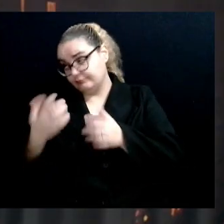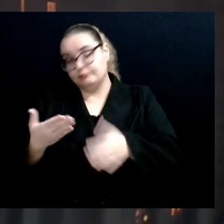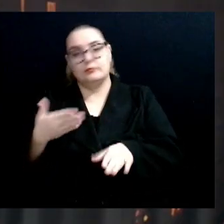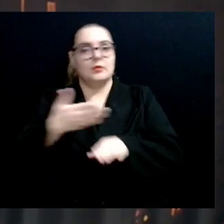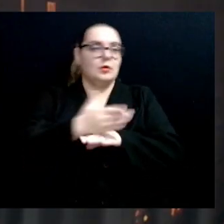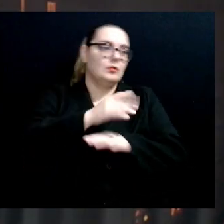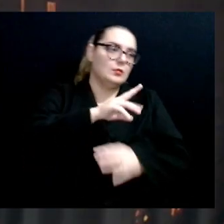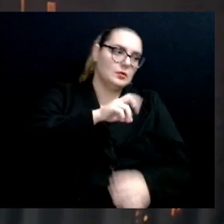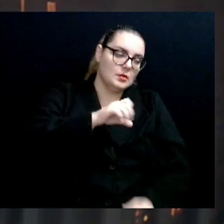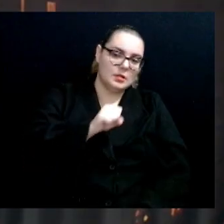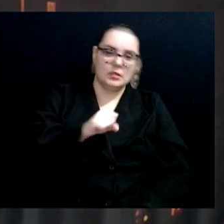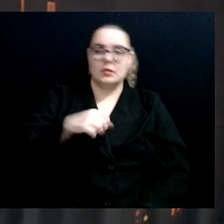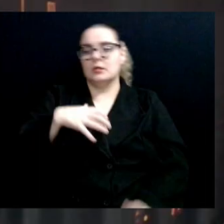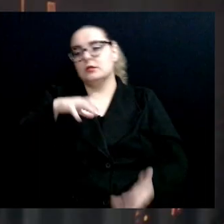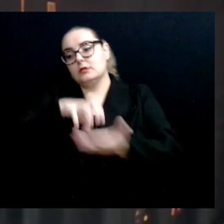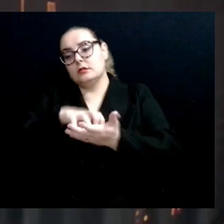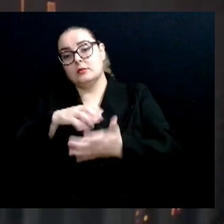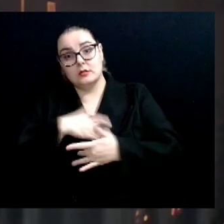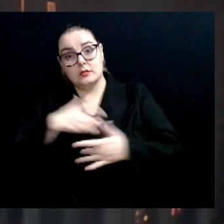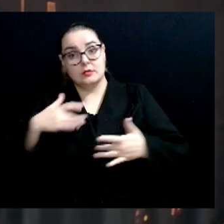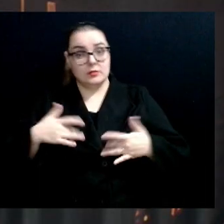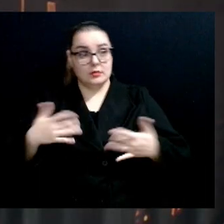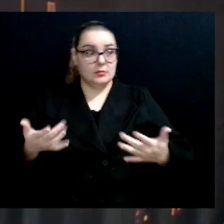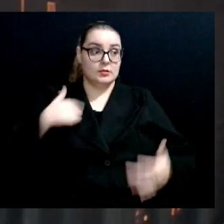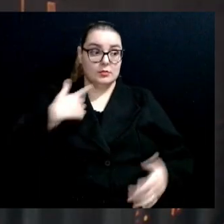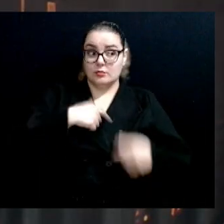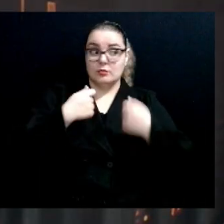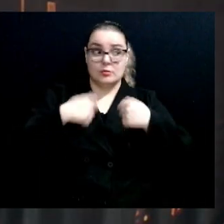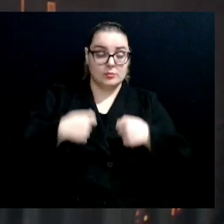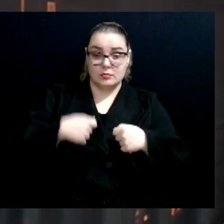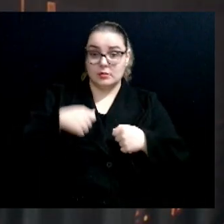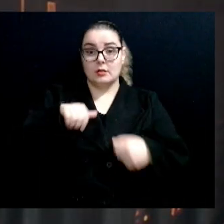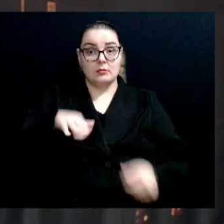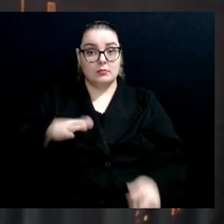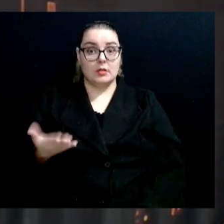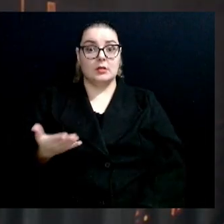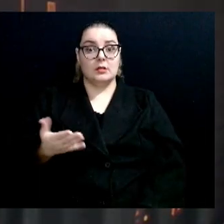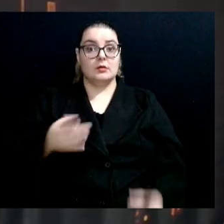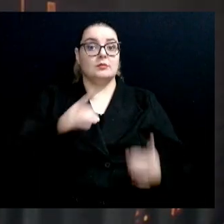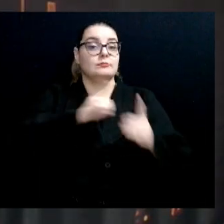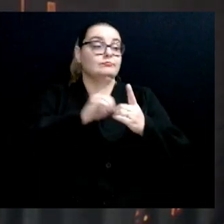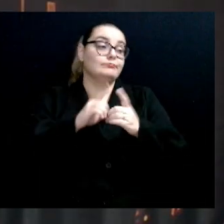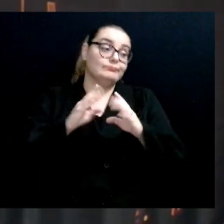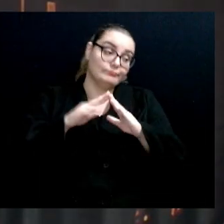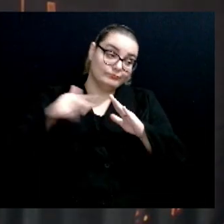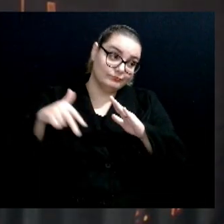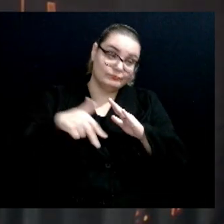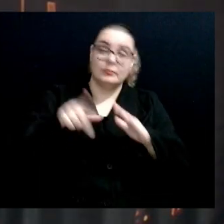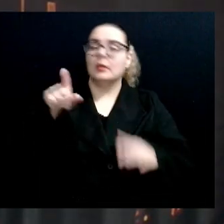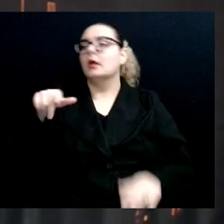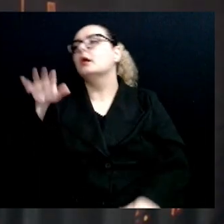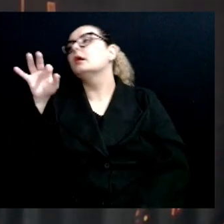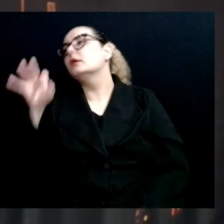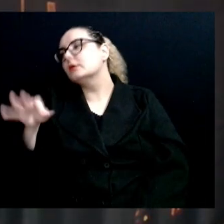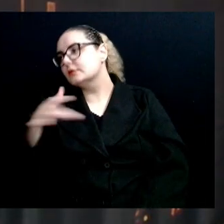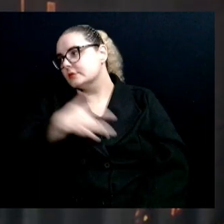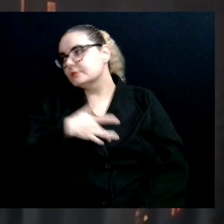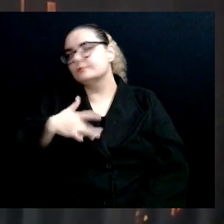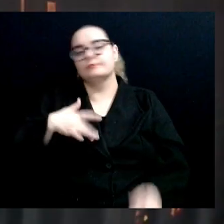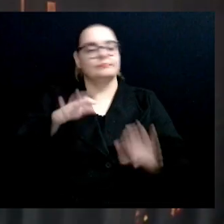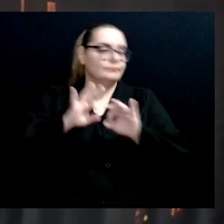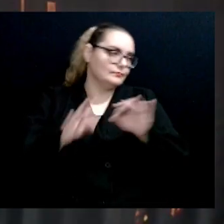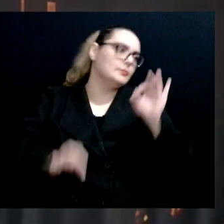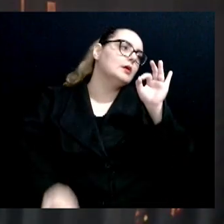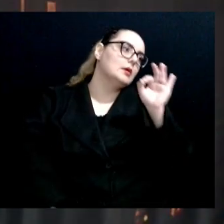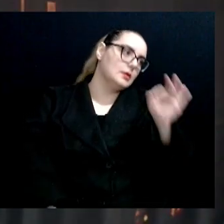de saúde. Nós vamos precisar cada vez mais de atendimento domiciliar. Exato, né? Saúde da família, Exatamente. Né? Estar